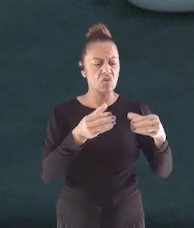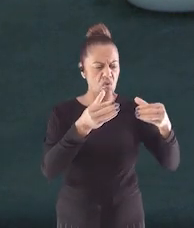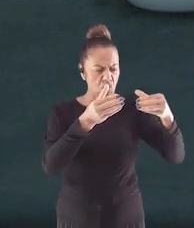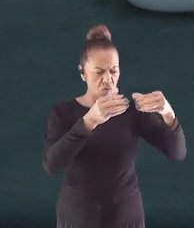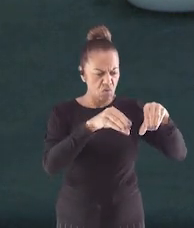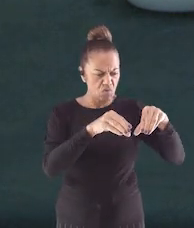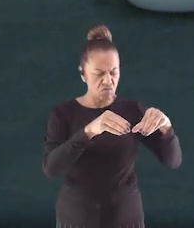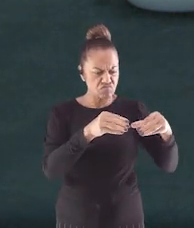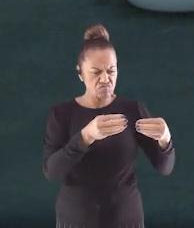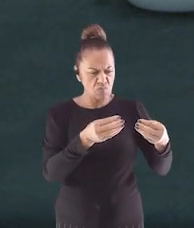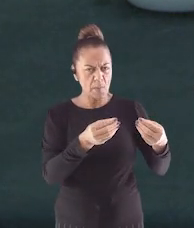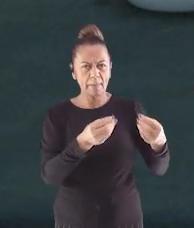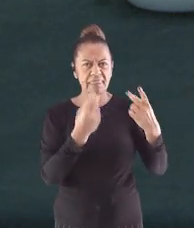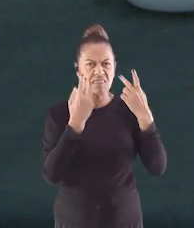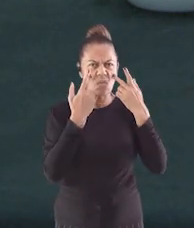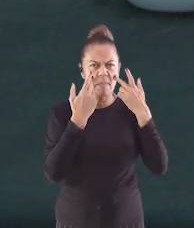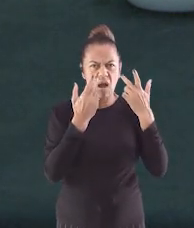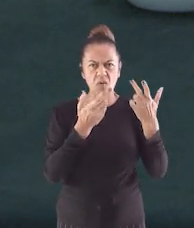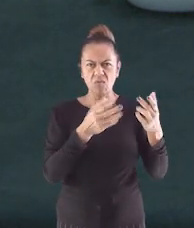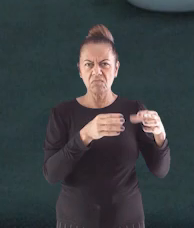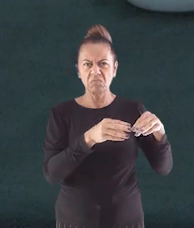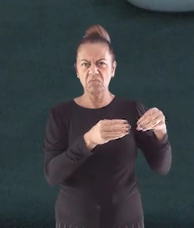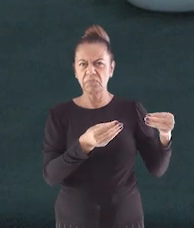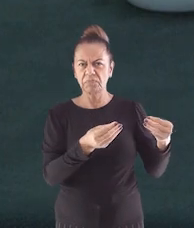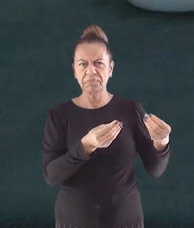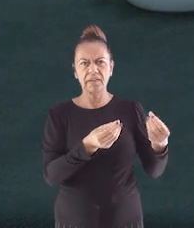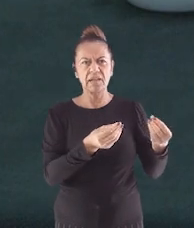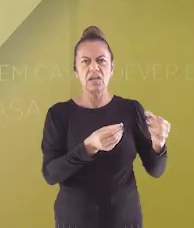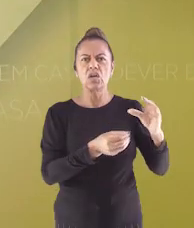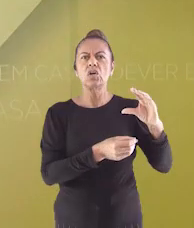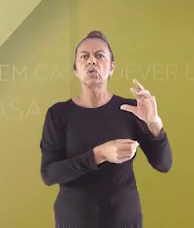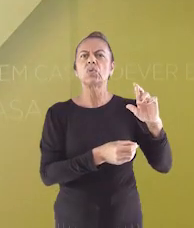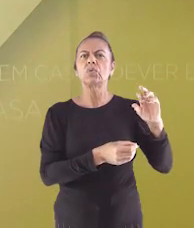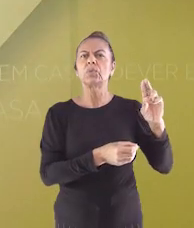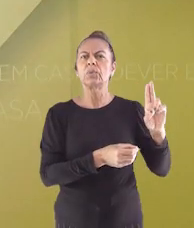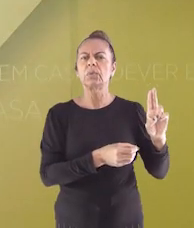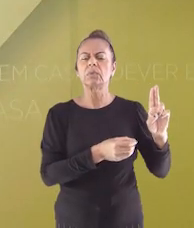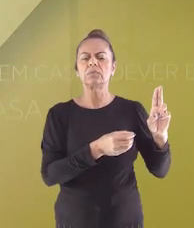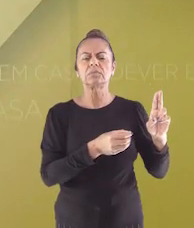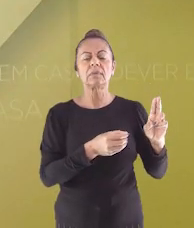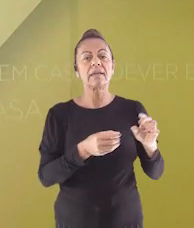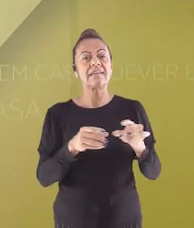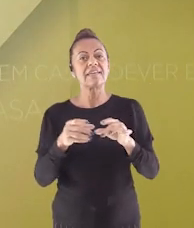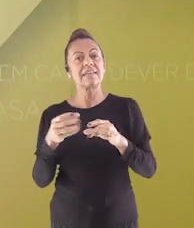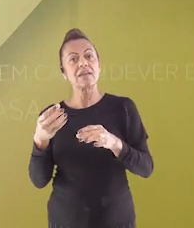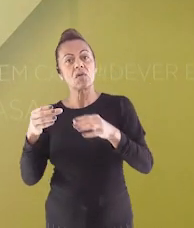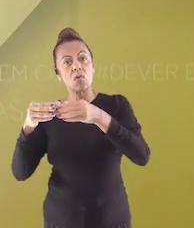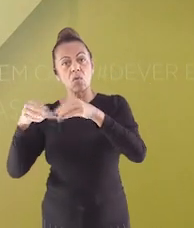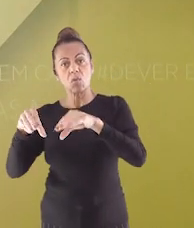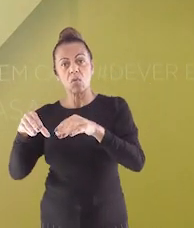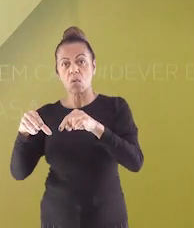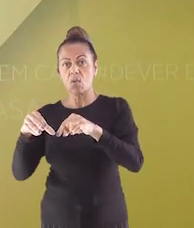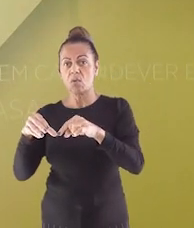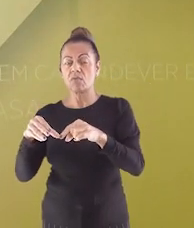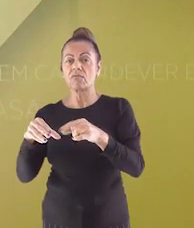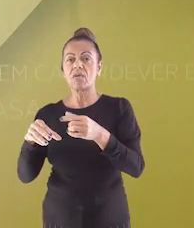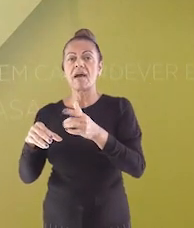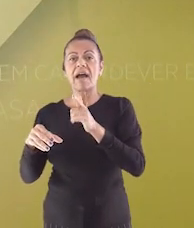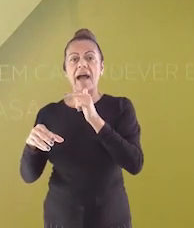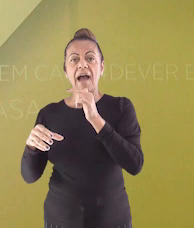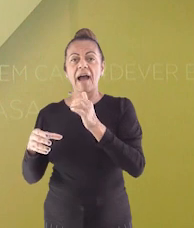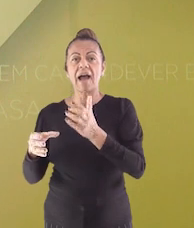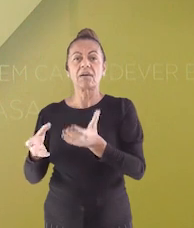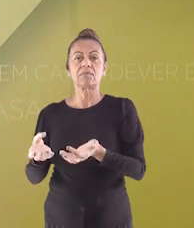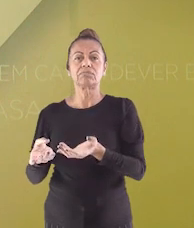e esse ovo cozido. Quais são as diferenças? No ovo cru, a